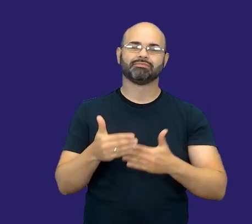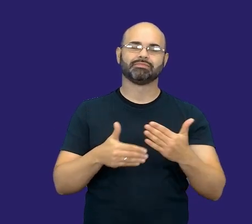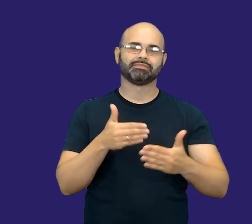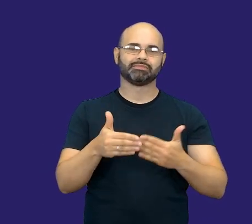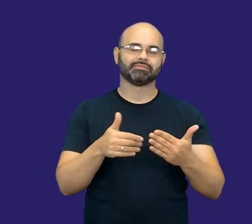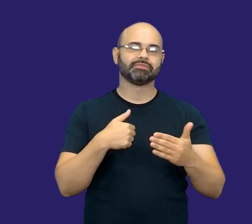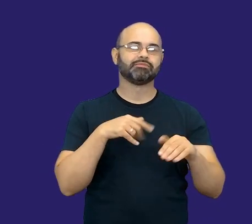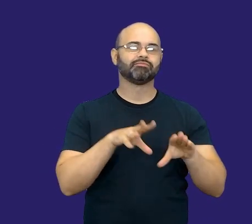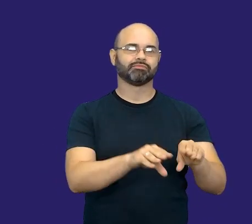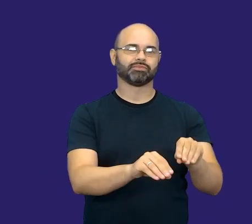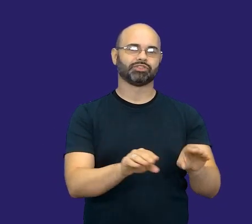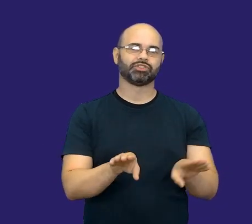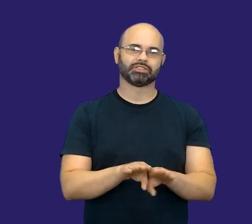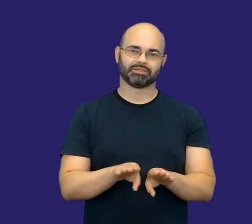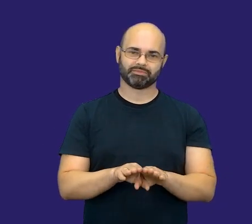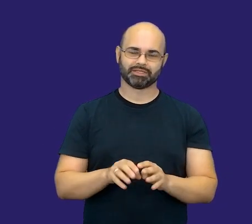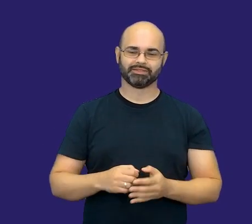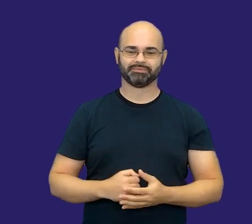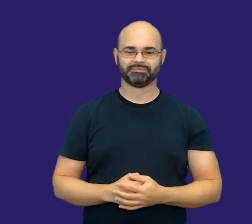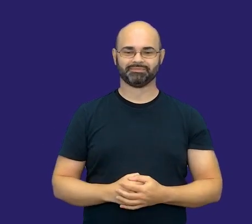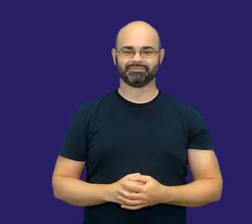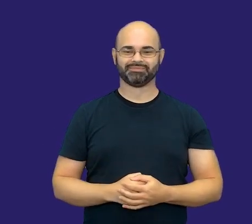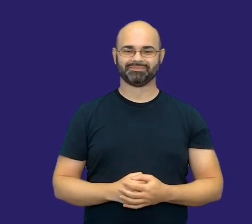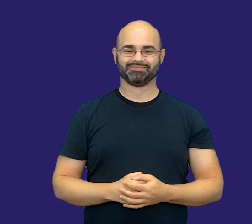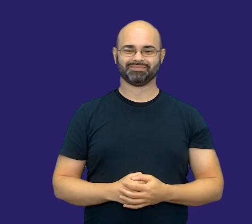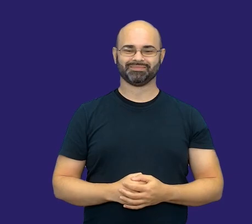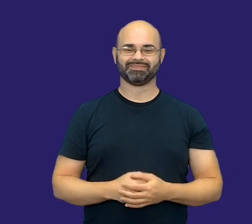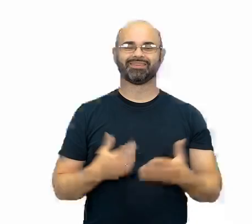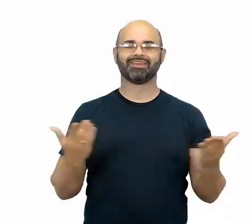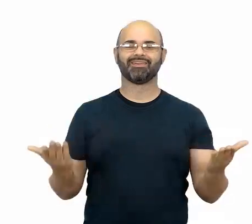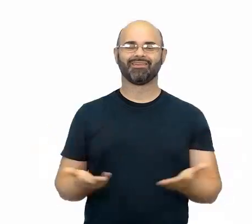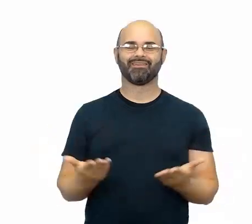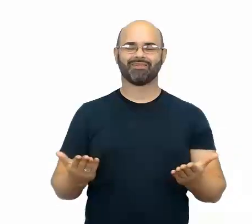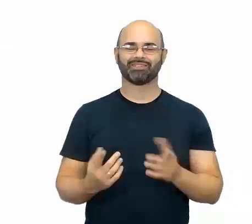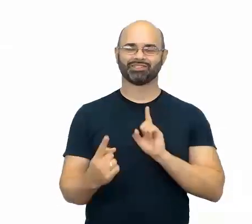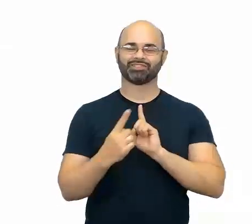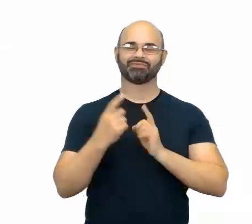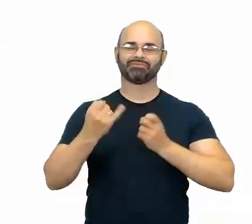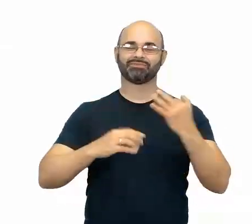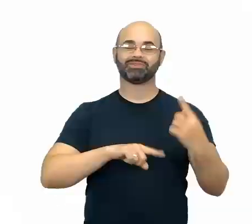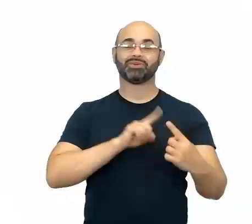Então, vamos conhecer os objetivos do encontro de hoje?